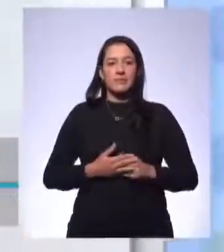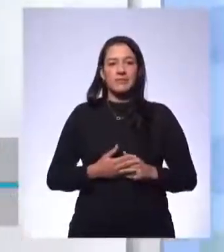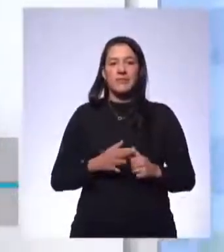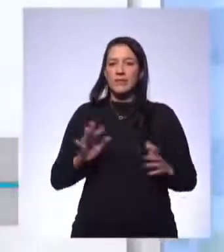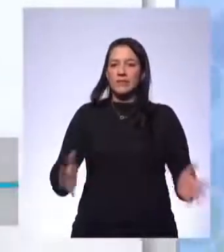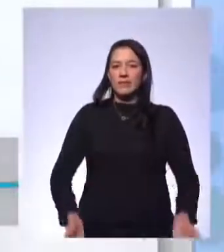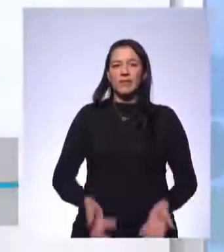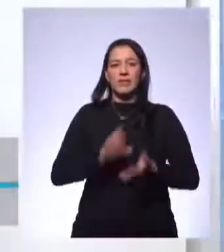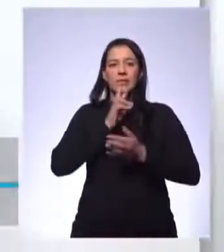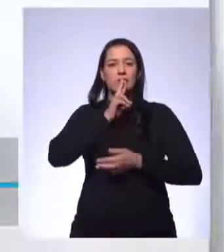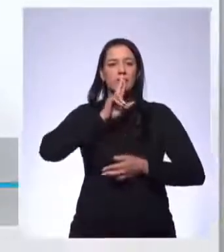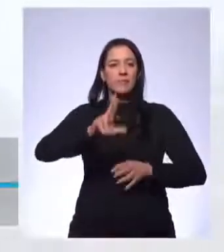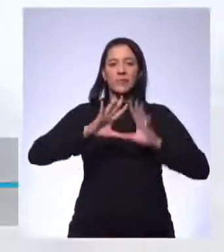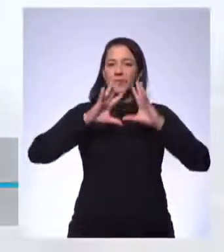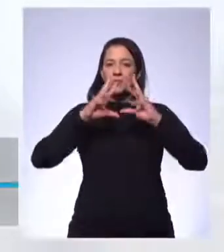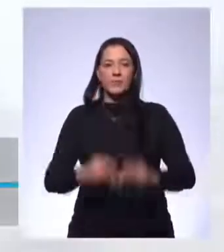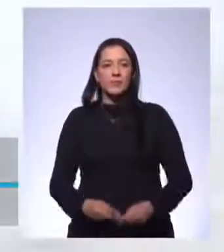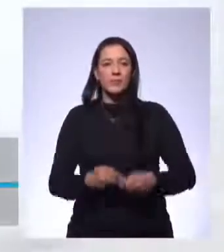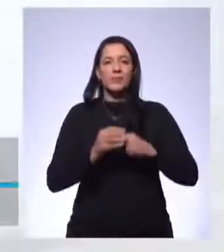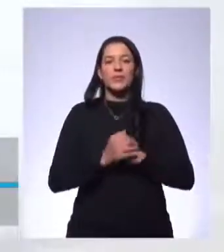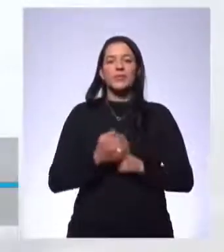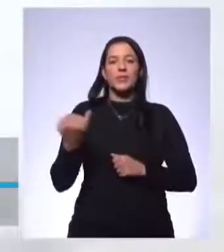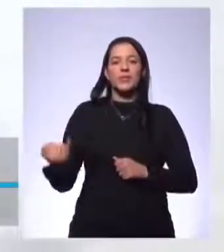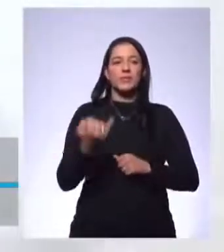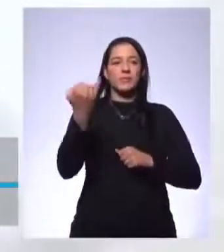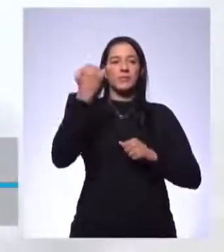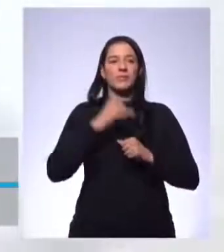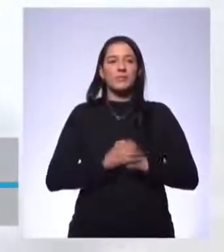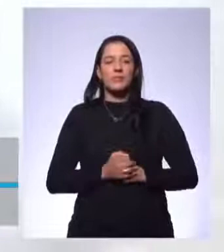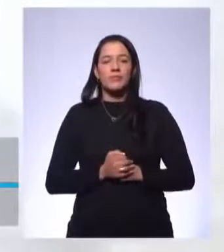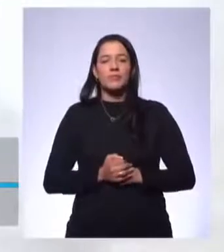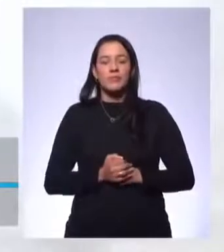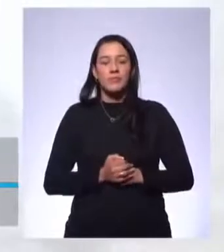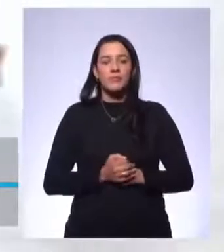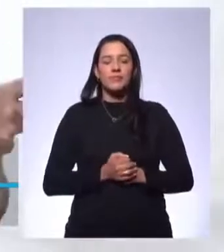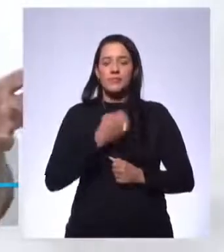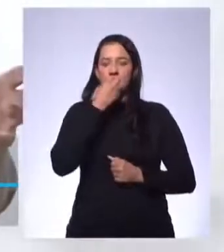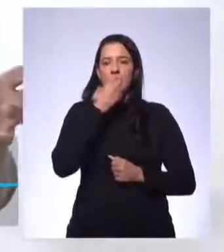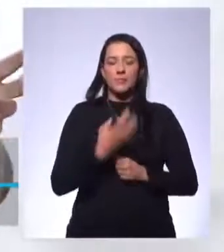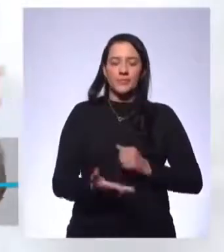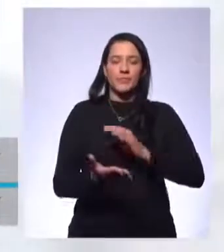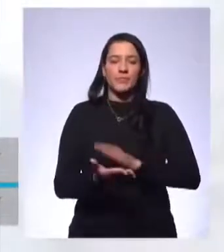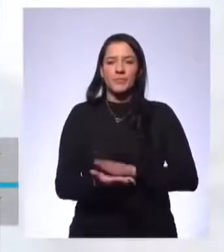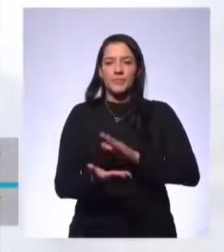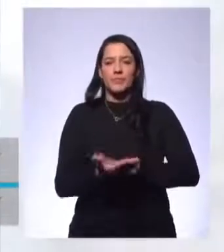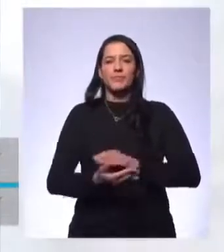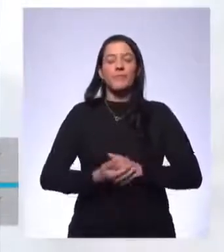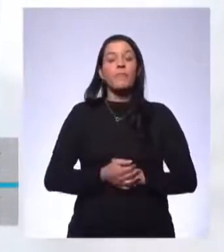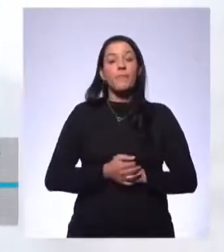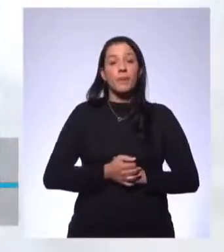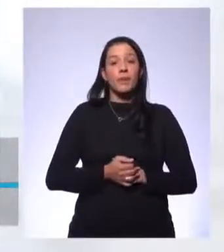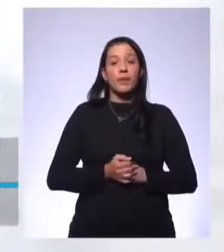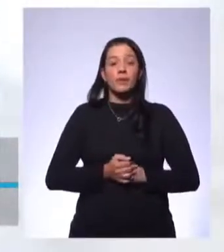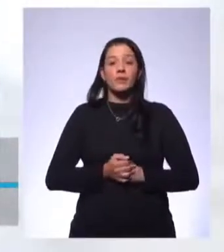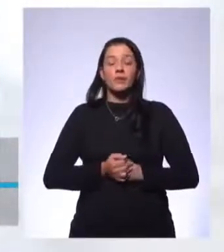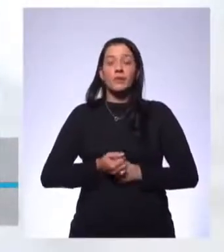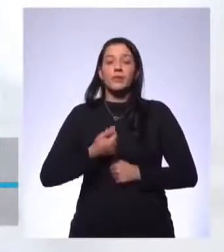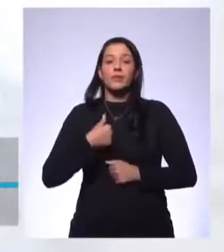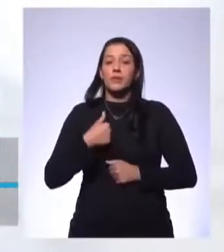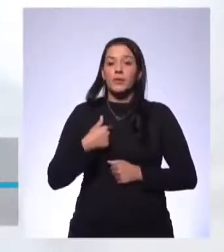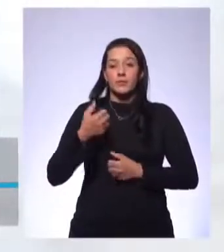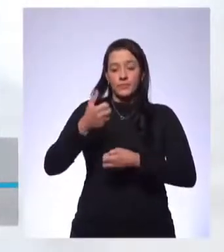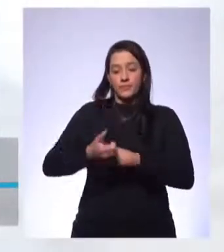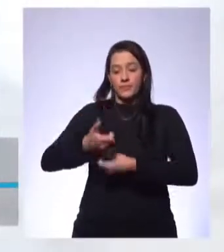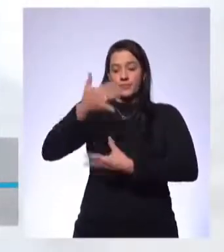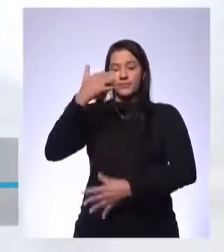os caras já mandaram tudo aqui, a água, a importância. Olha só, essa aqui é uma das as finalidades importantes aí do chat,